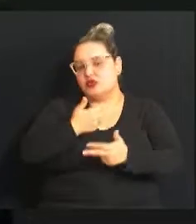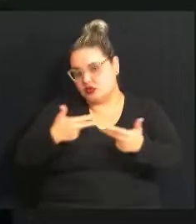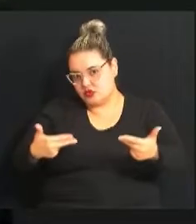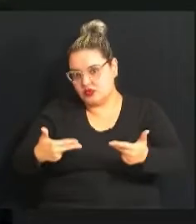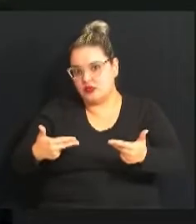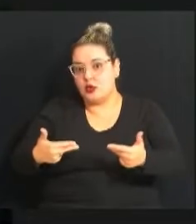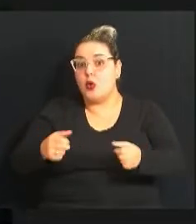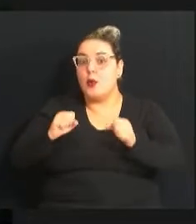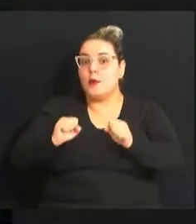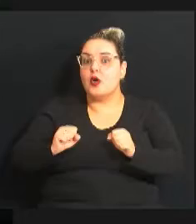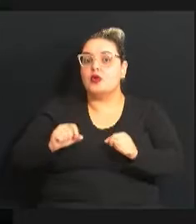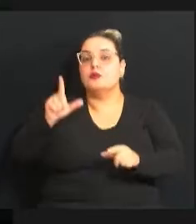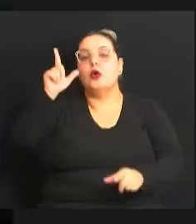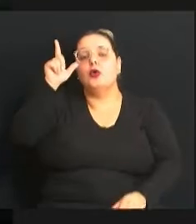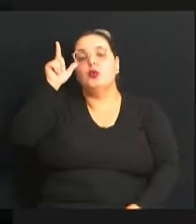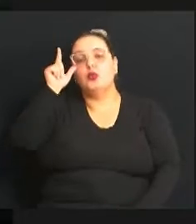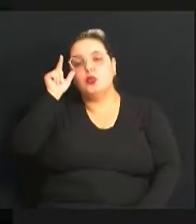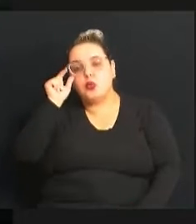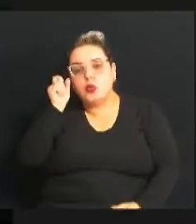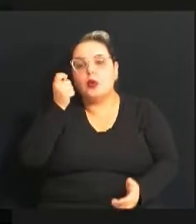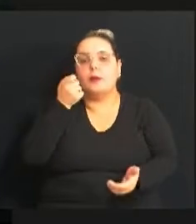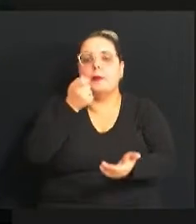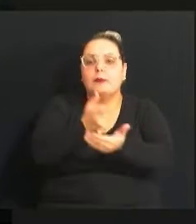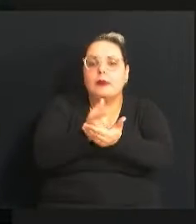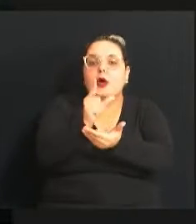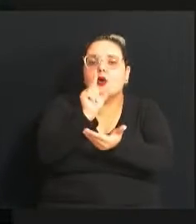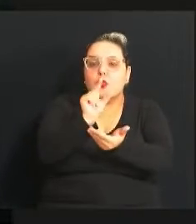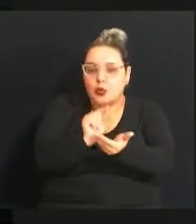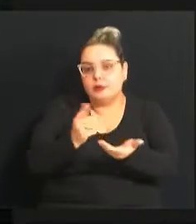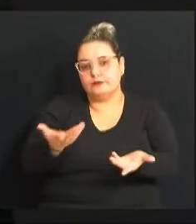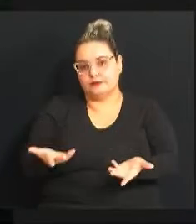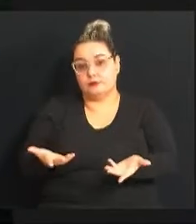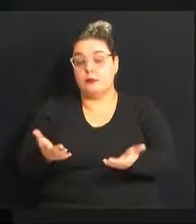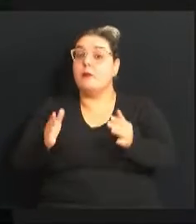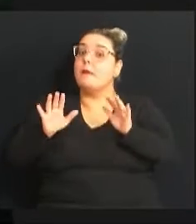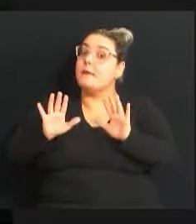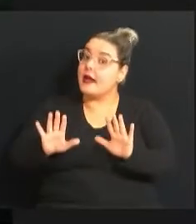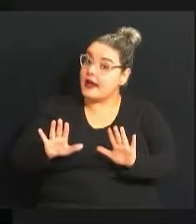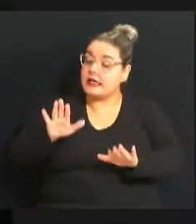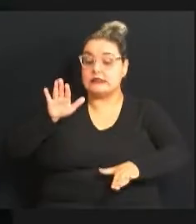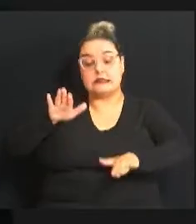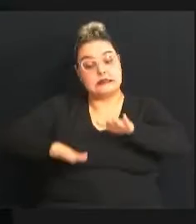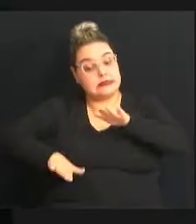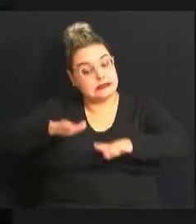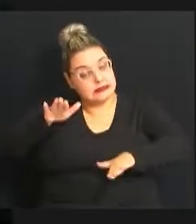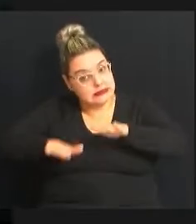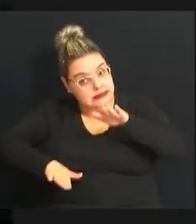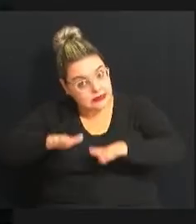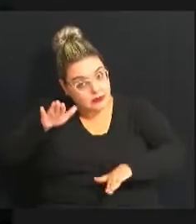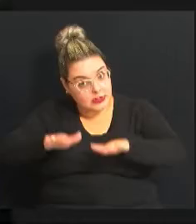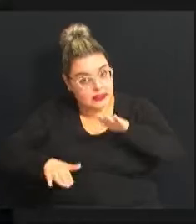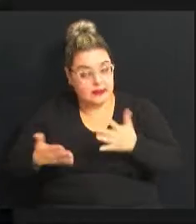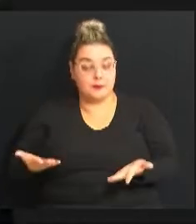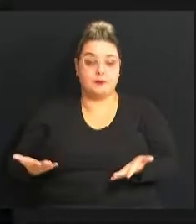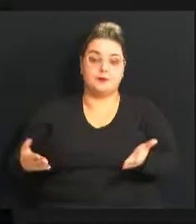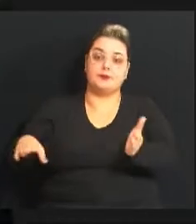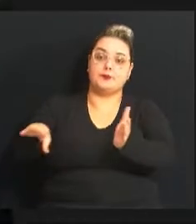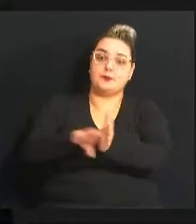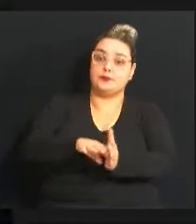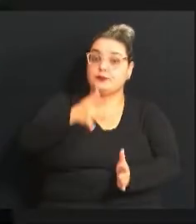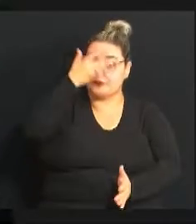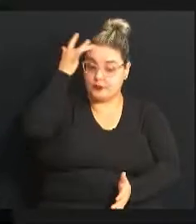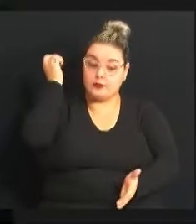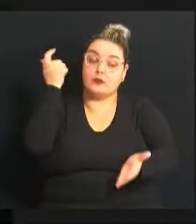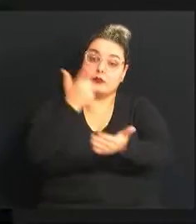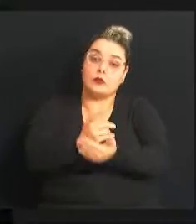semestre. Mas é toda essa cadeia de repasse de custo que vai chegar lá no consumidor final quando ele